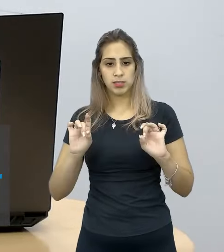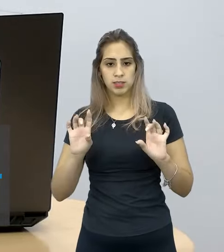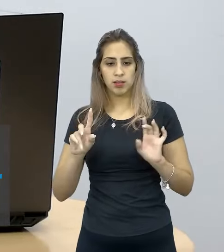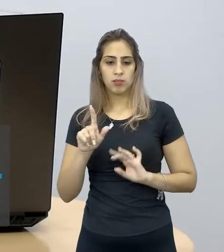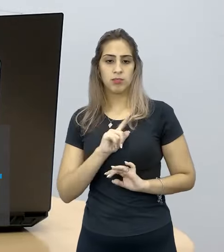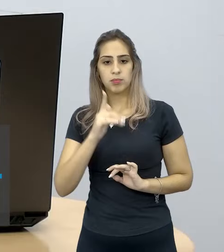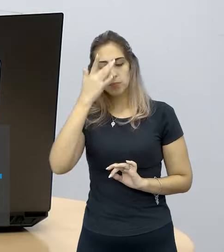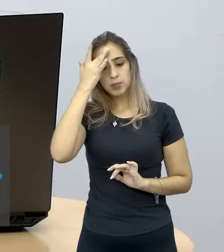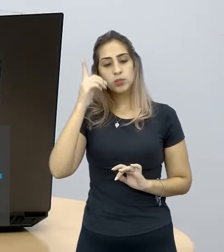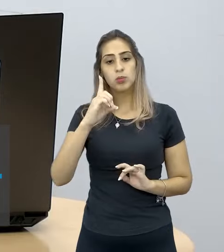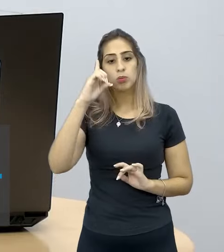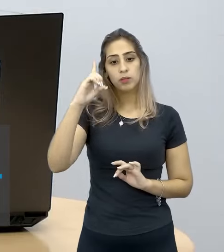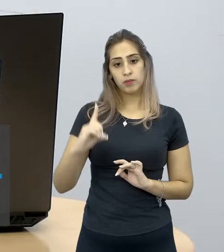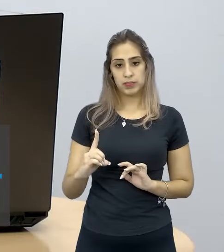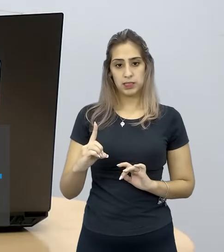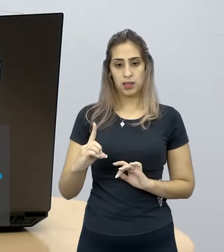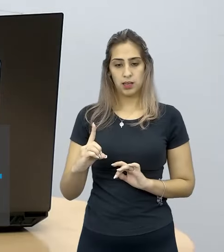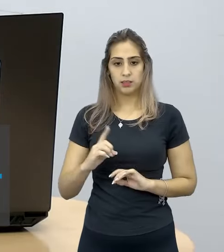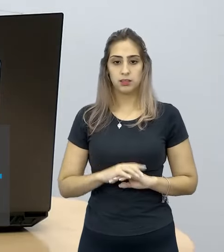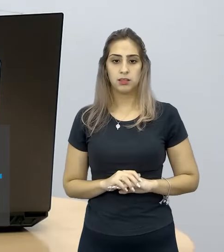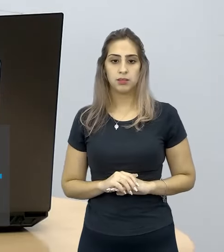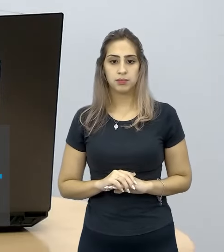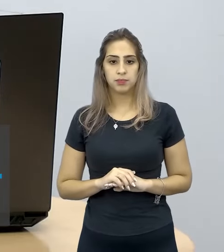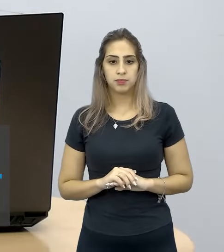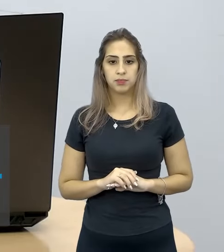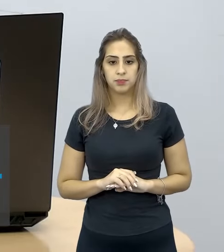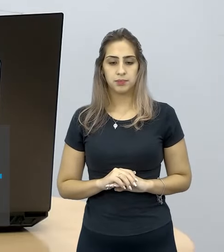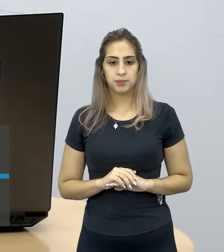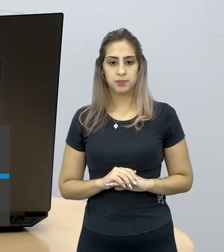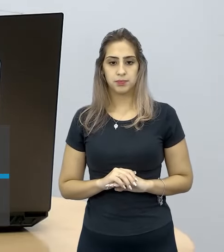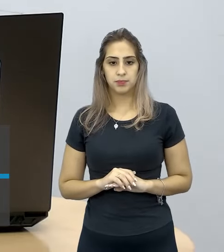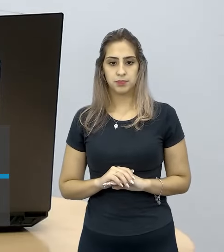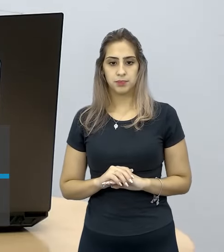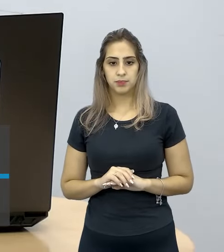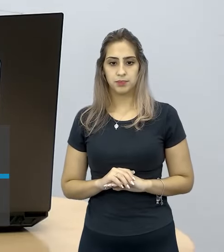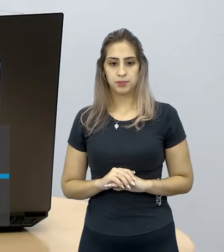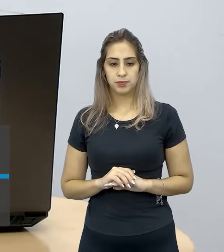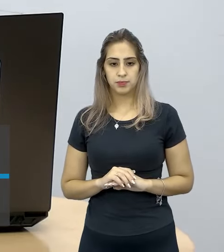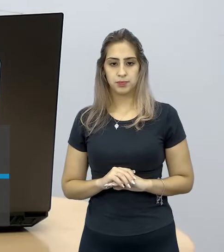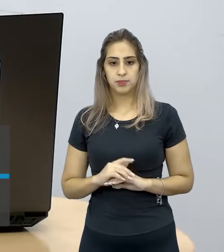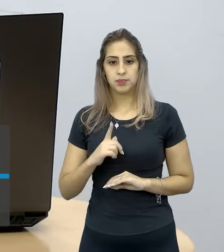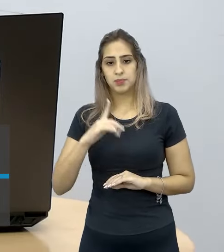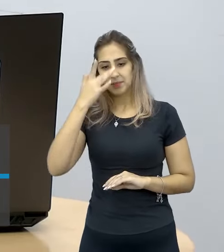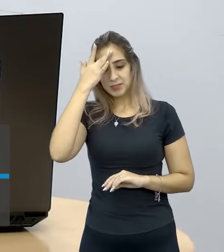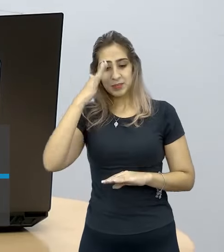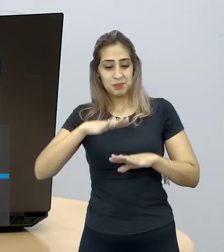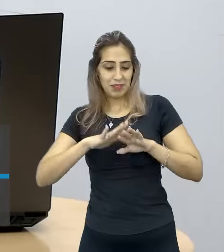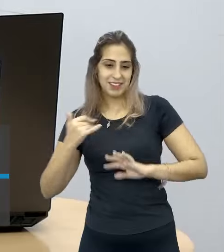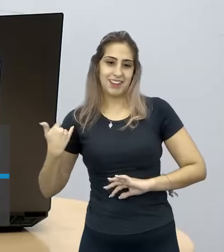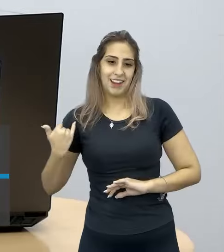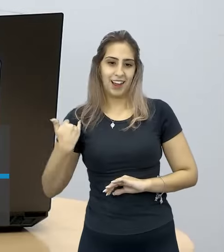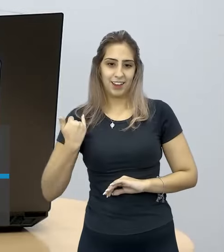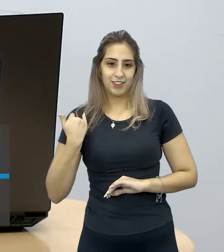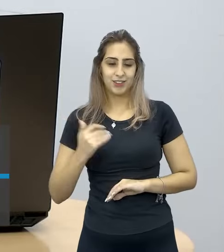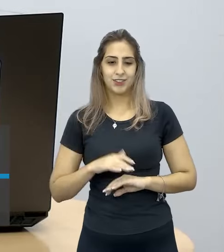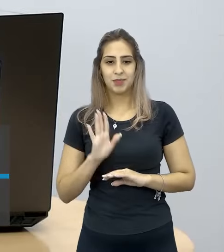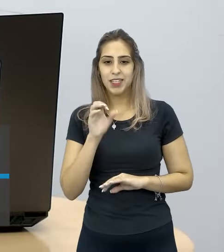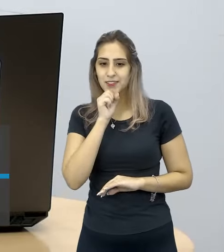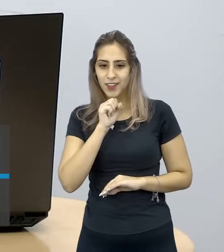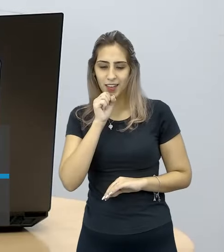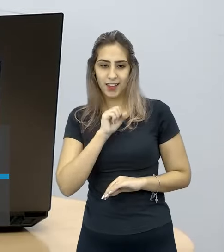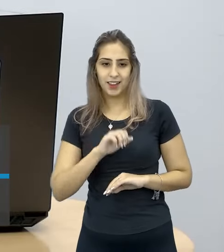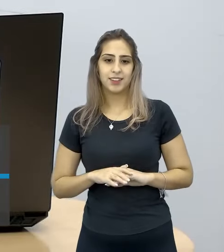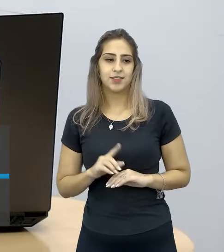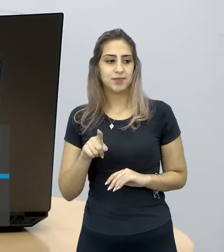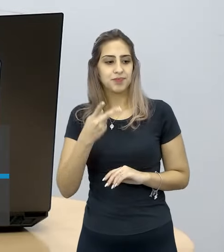que tem uma pessoa com deficiência física. Tem uma pessoa de mais idade, né? E